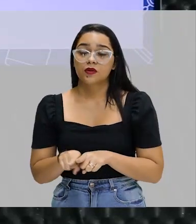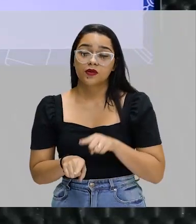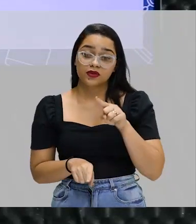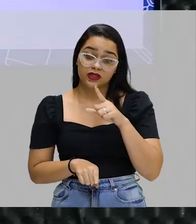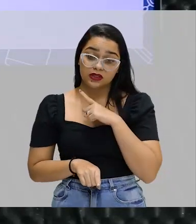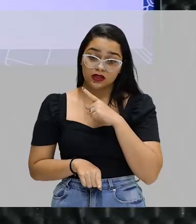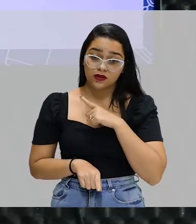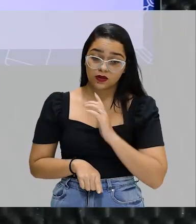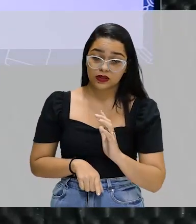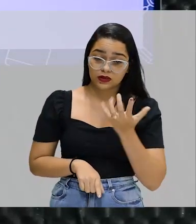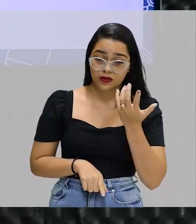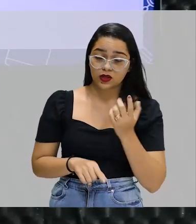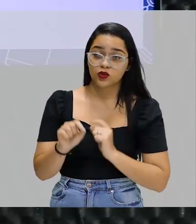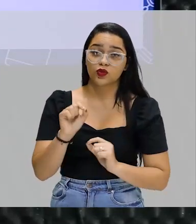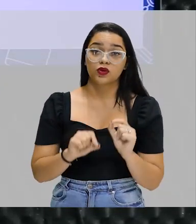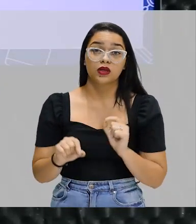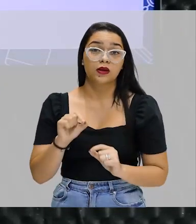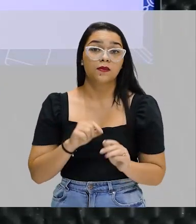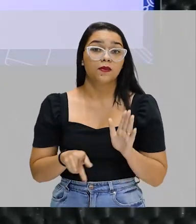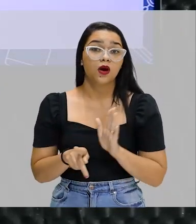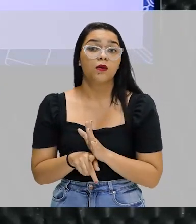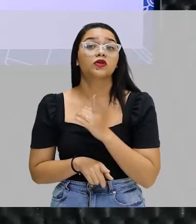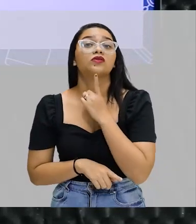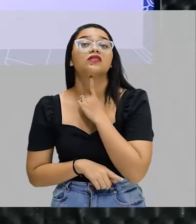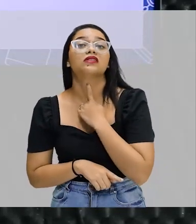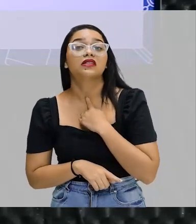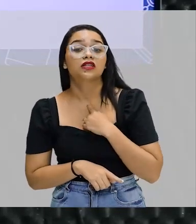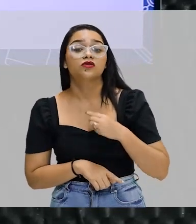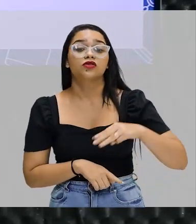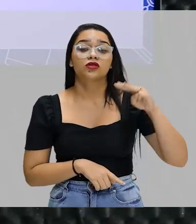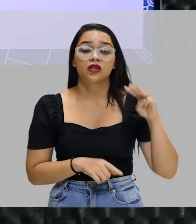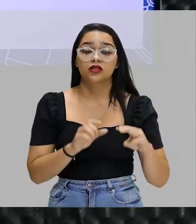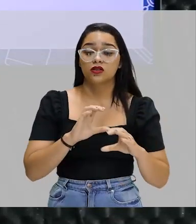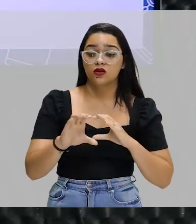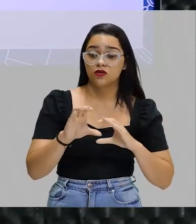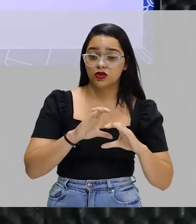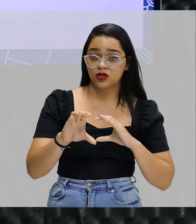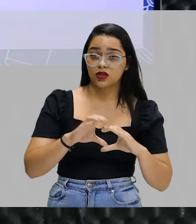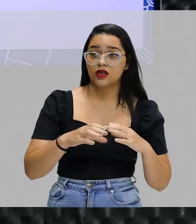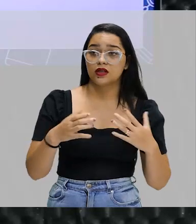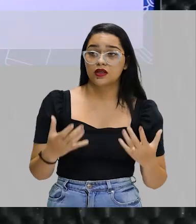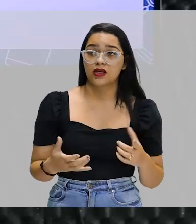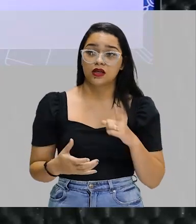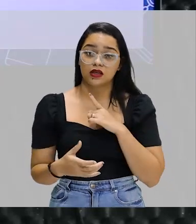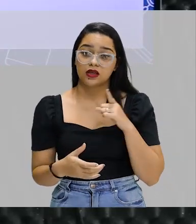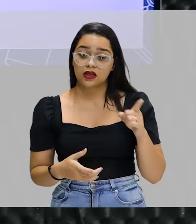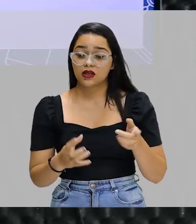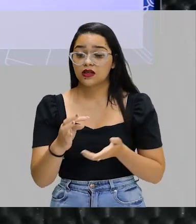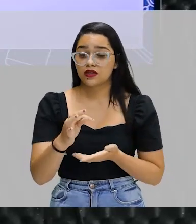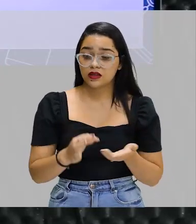uma situação a partir de um desejo de quem se comunica, de quem produz